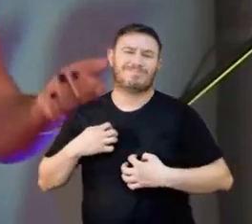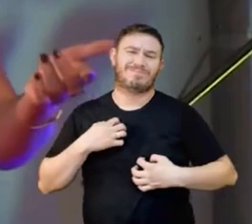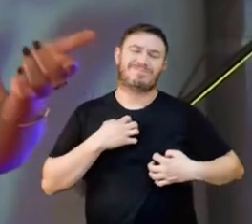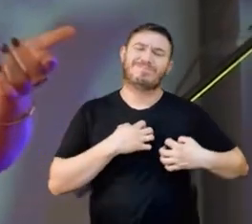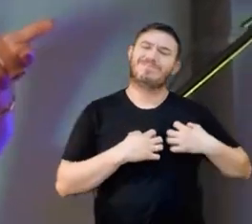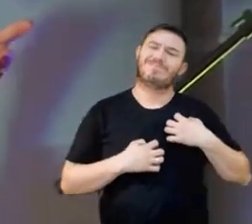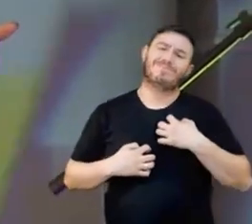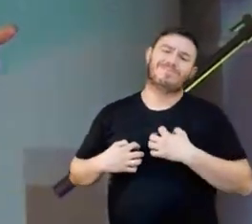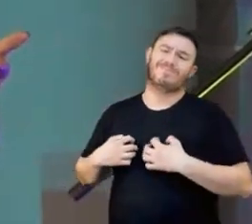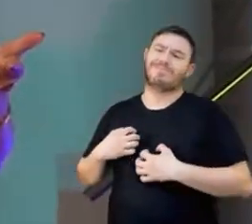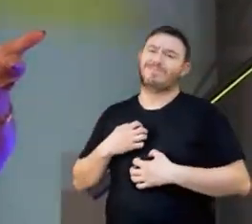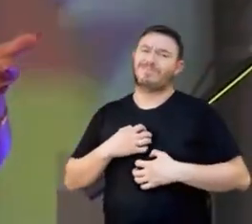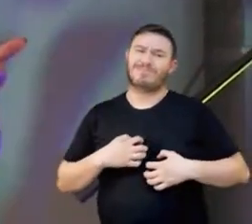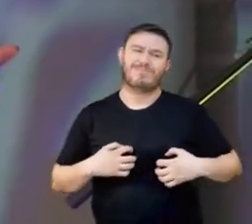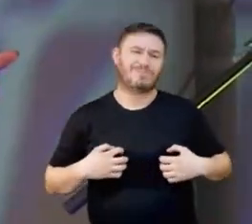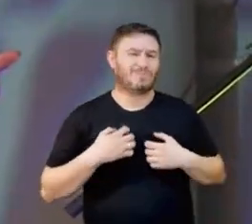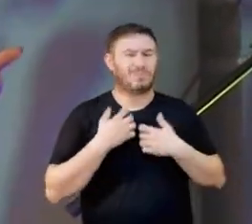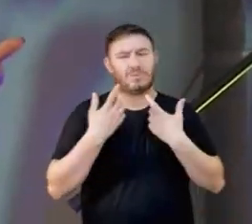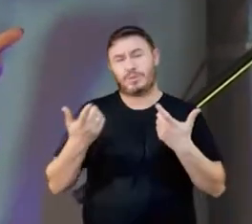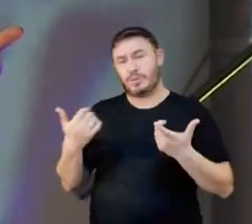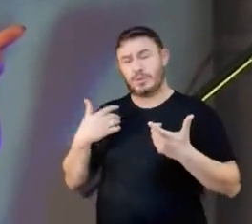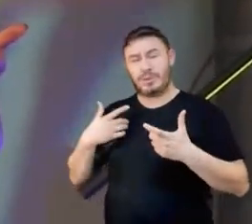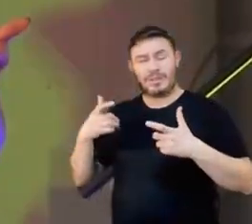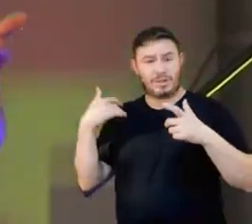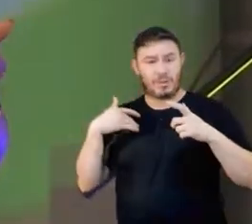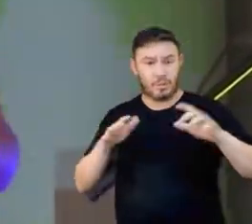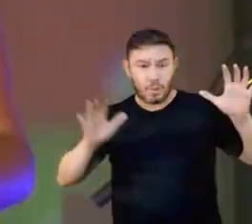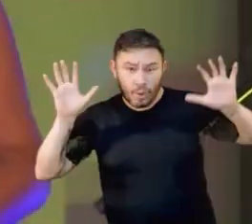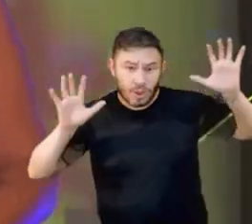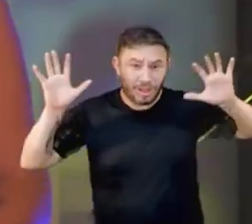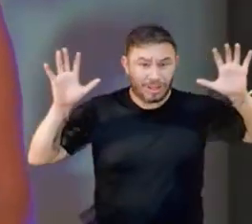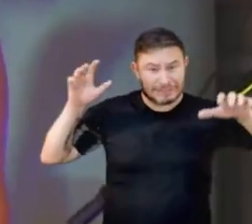Que um goleiro na hora do gol,